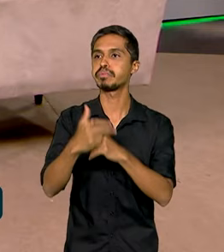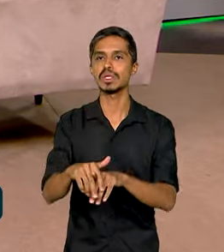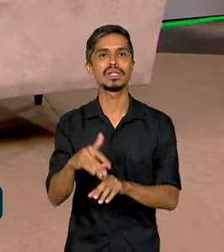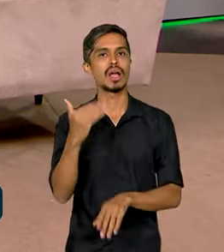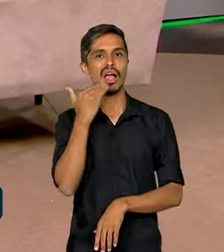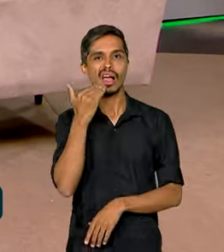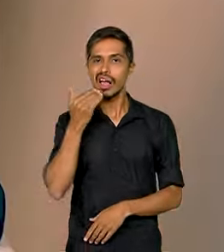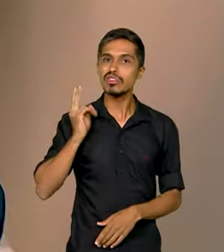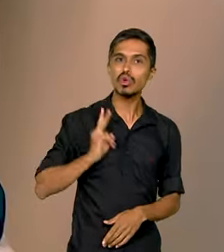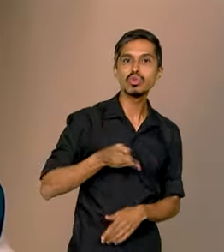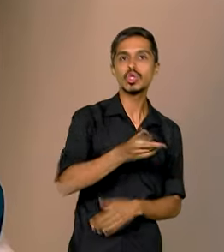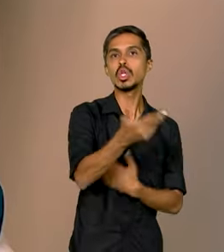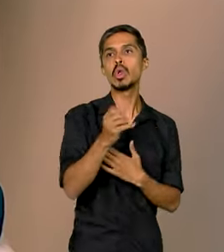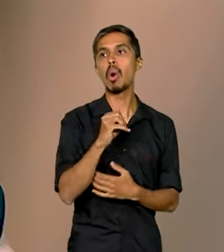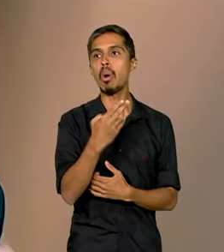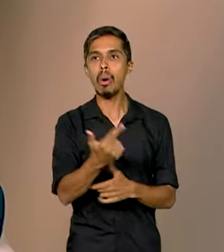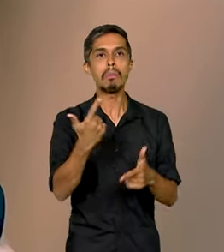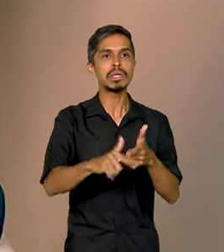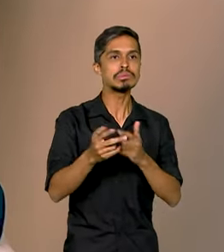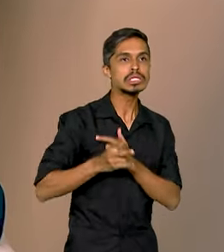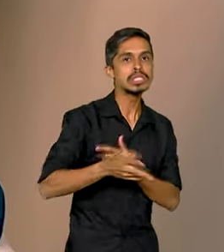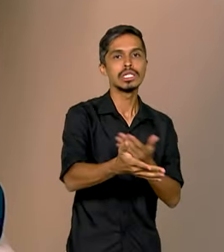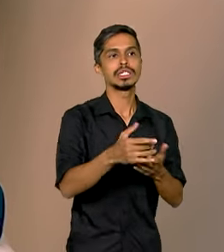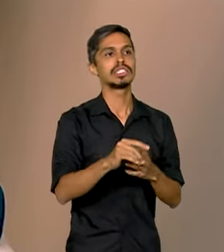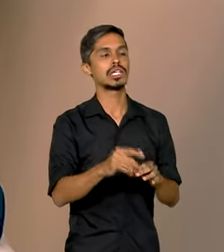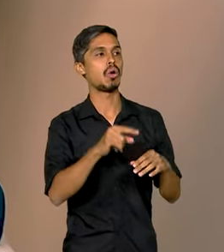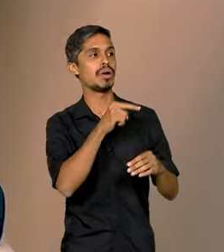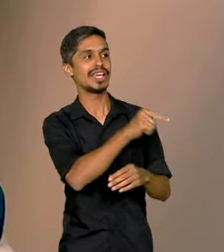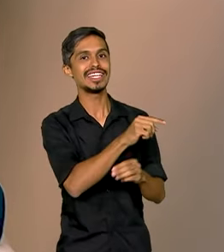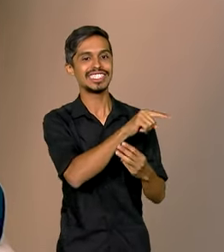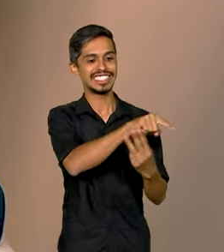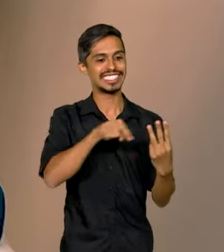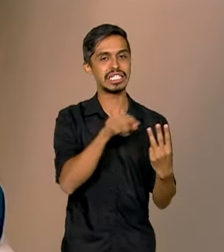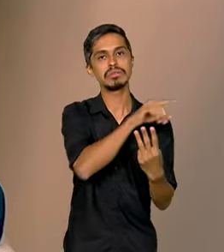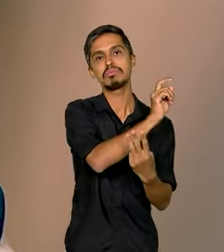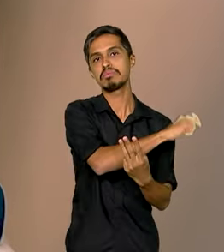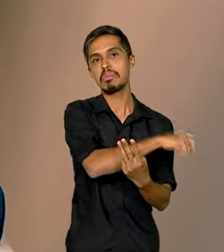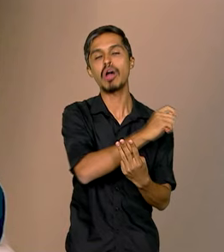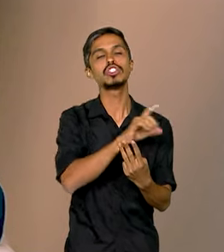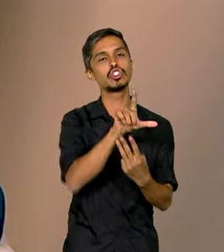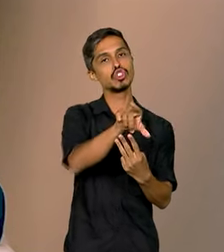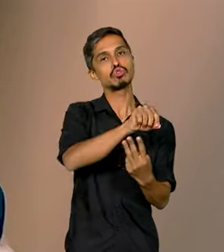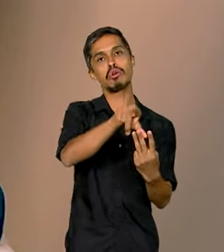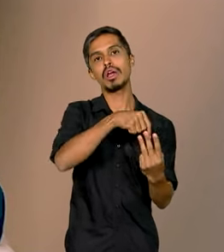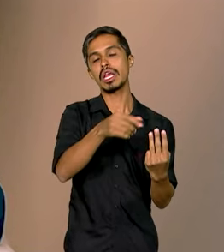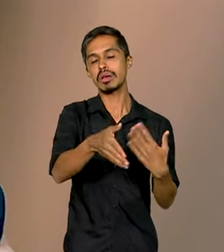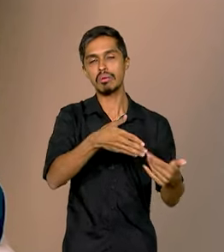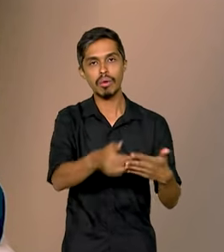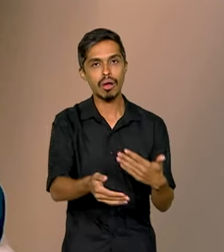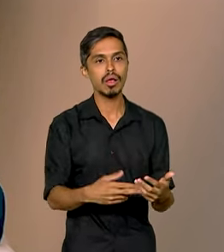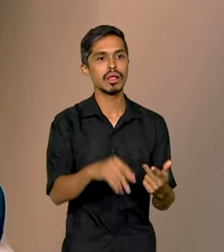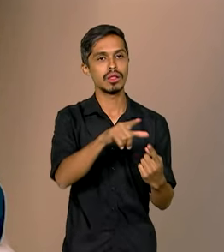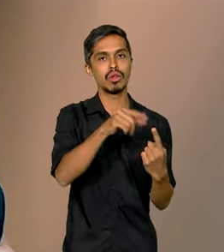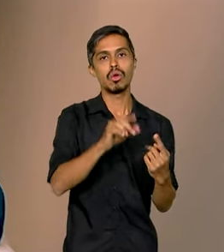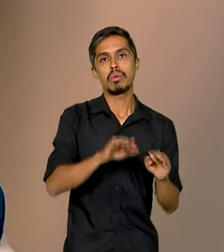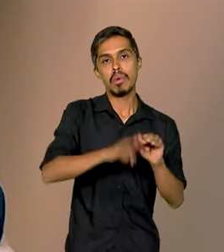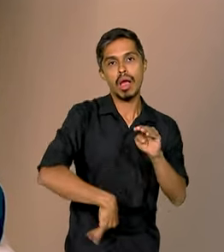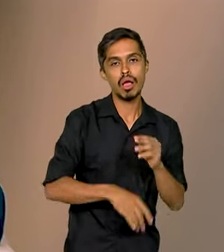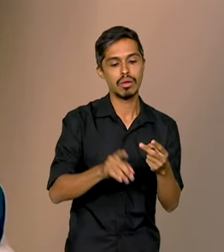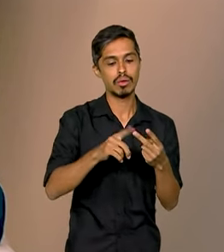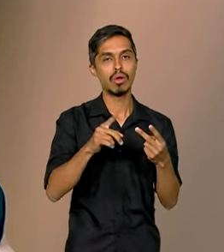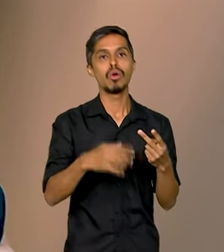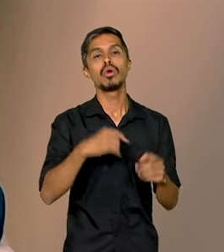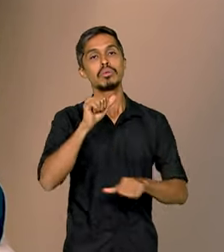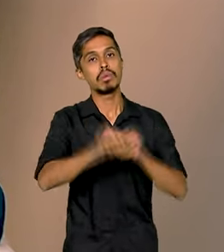produto pro consumidor então surge pro consumidor essas três opções que eu falava anteriormente né o abatimento no preço a